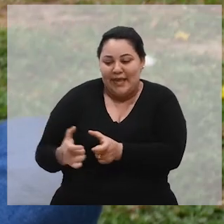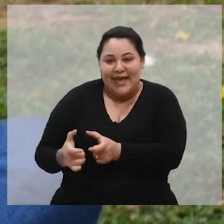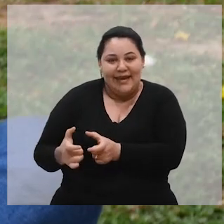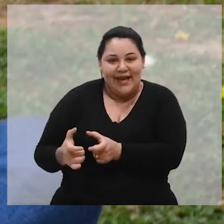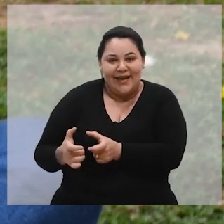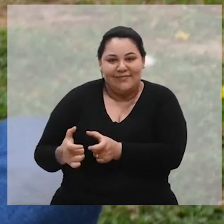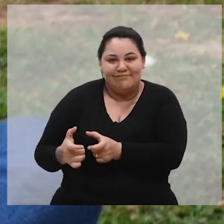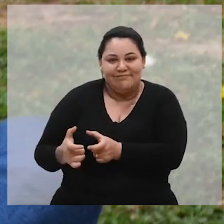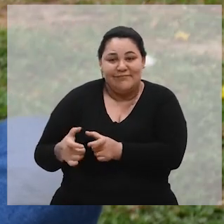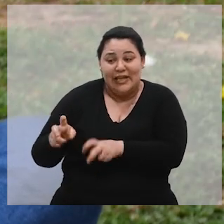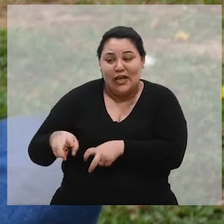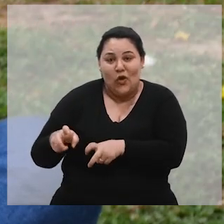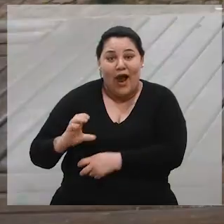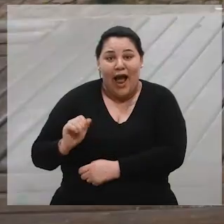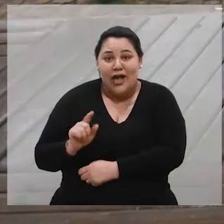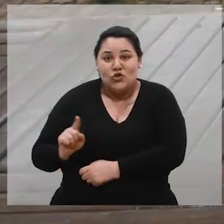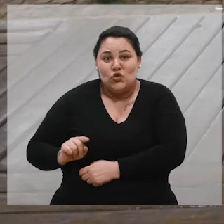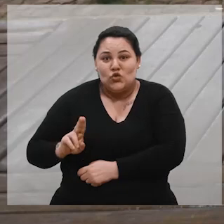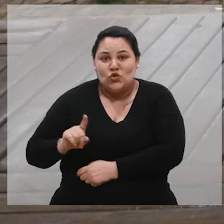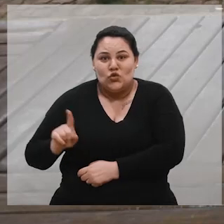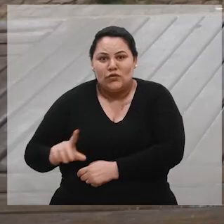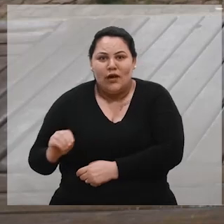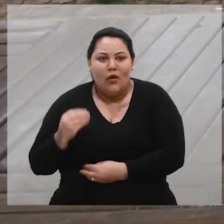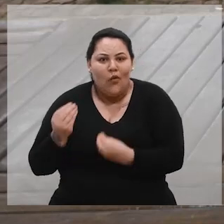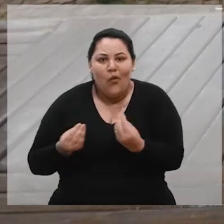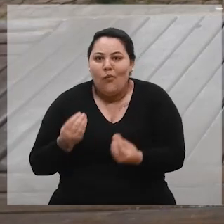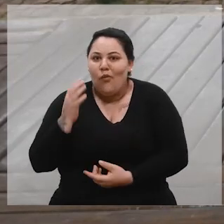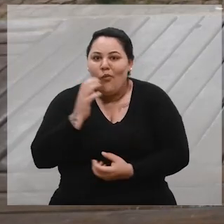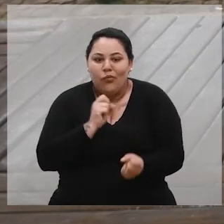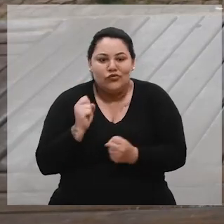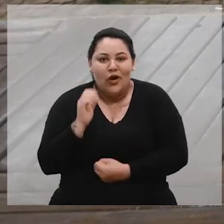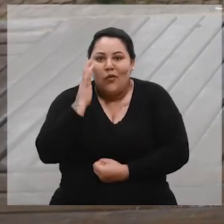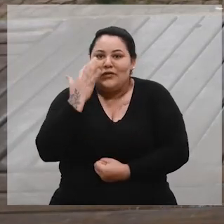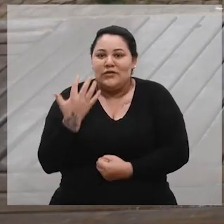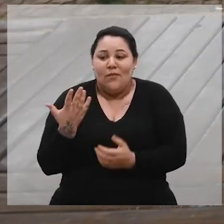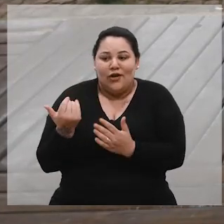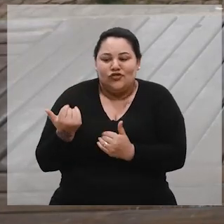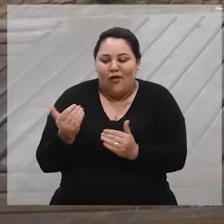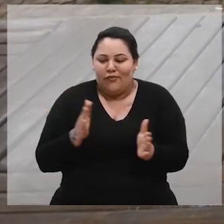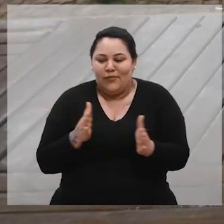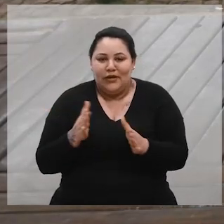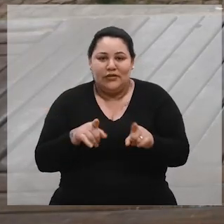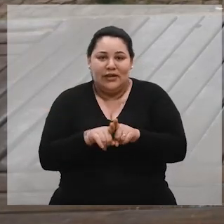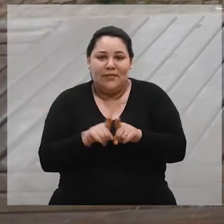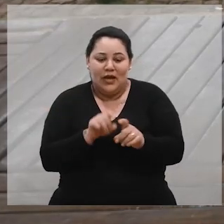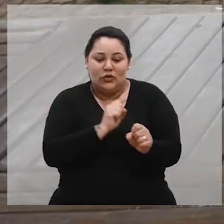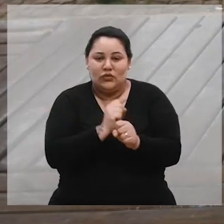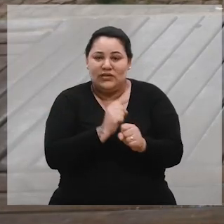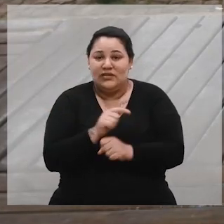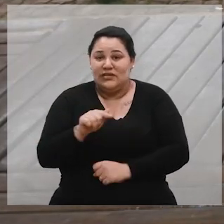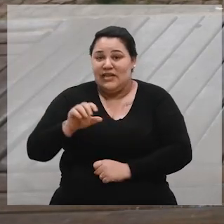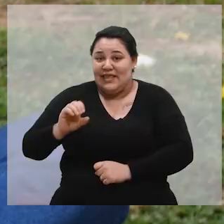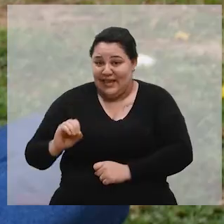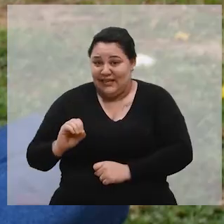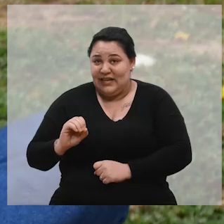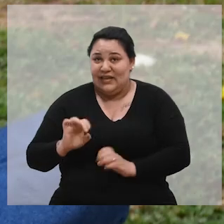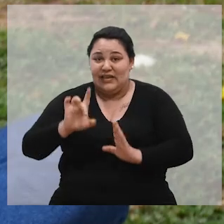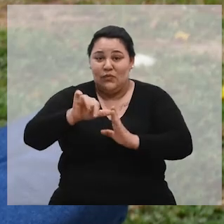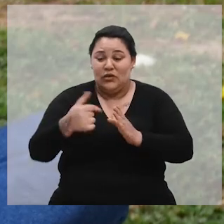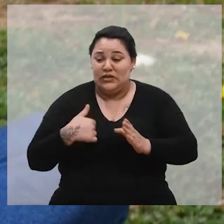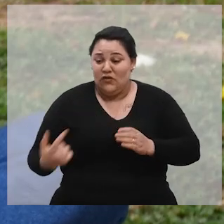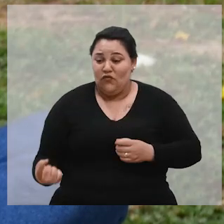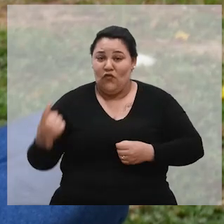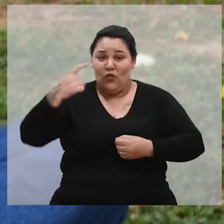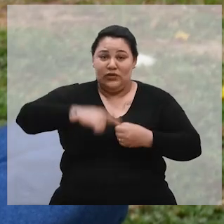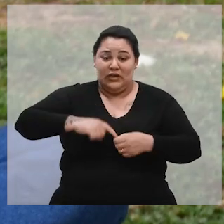podia acontecer, né, na cabeça de uma jovem, digamos assim, na época, né, nos anos 70, e depois eu